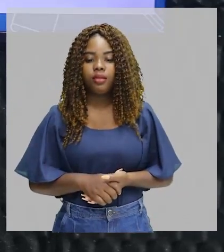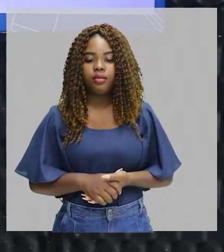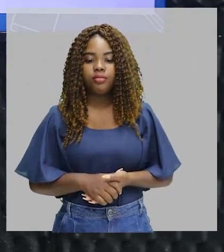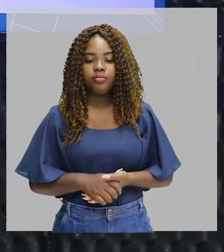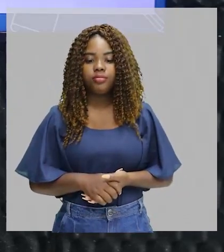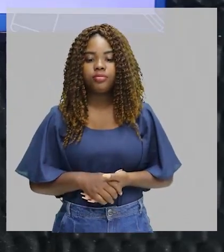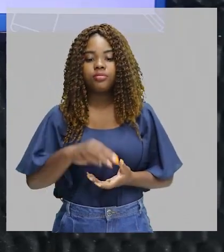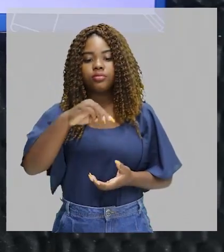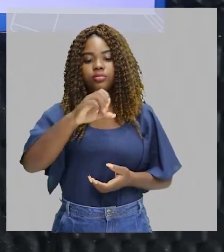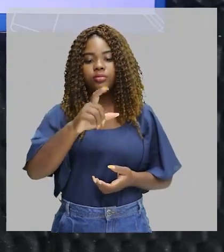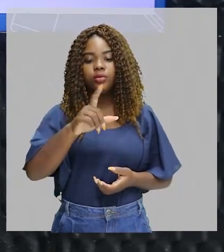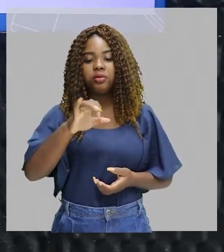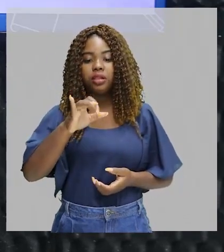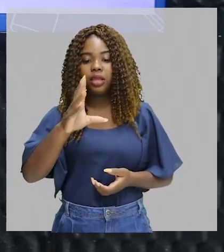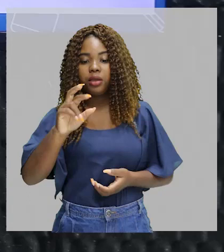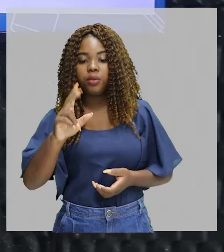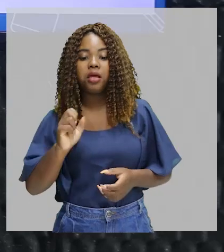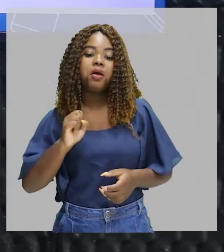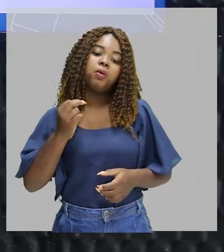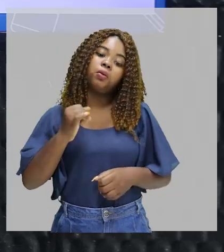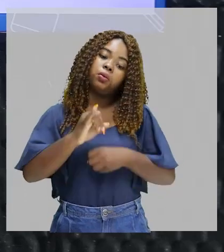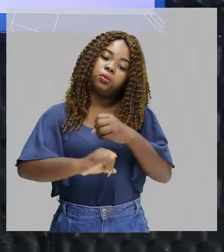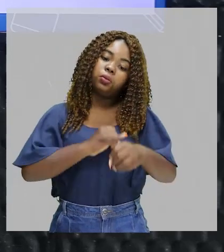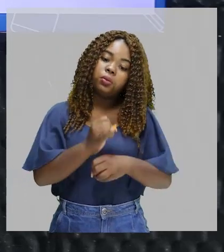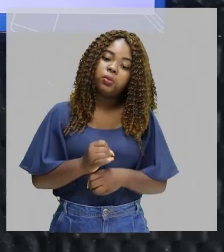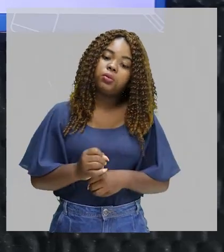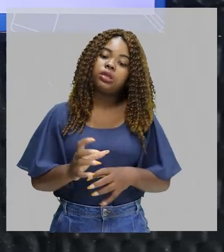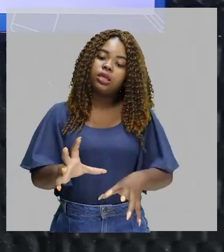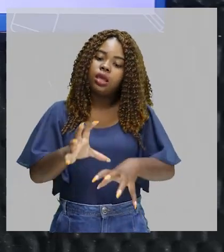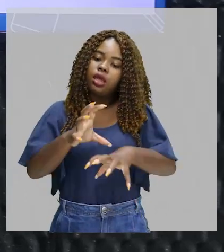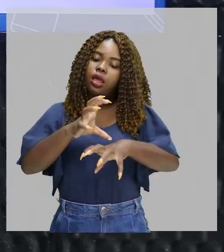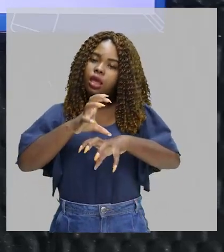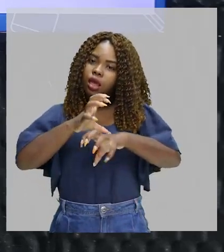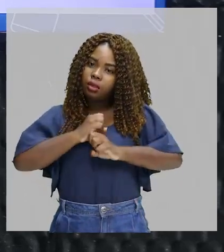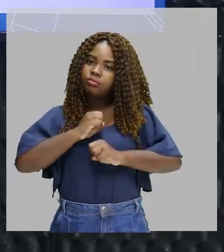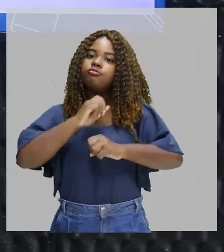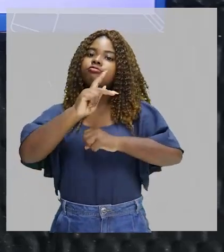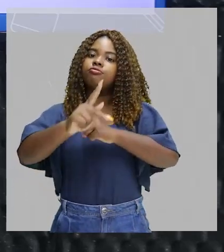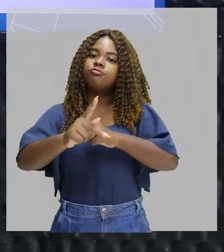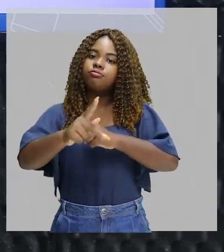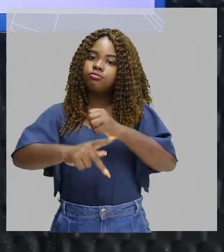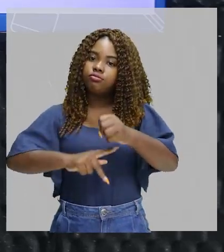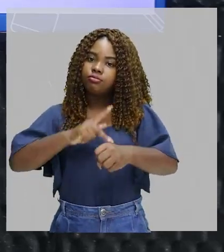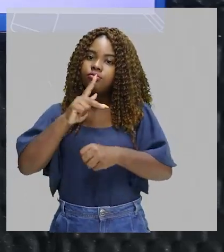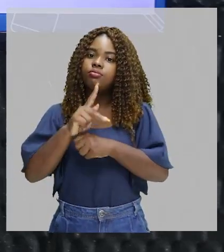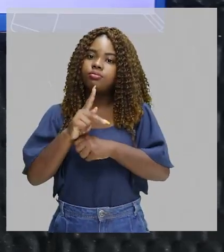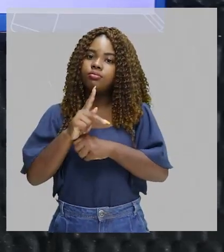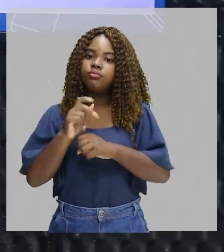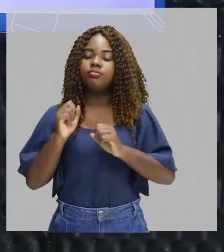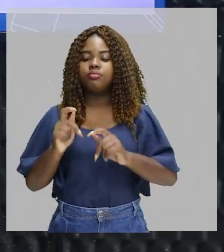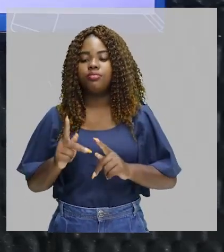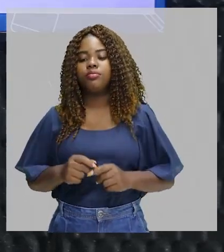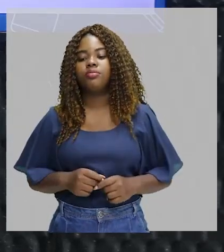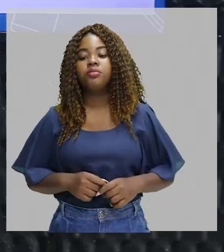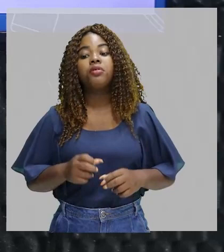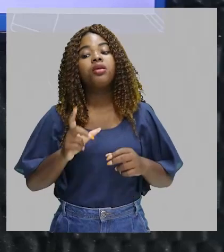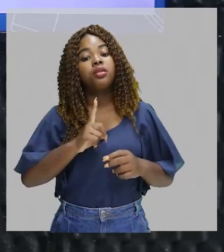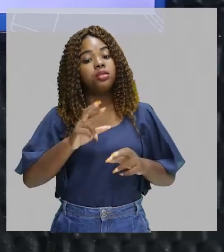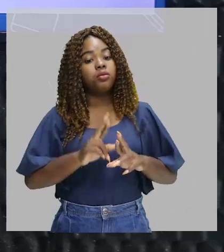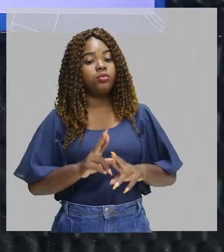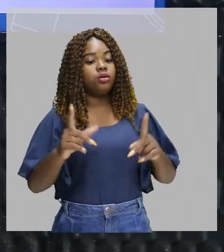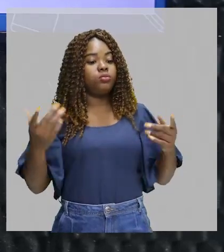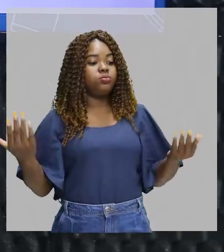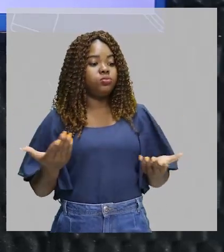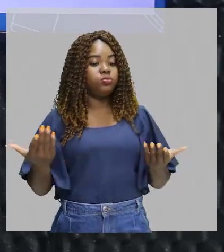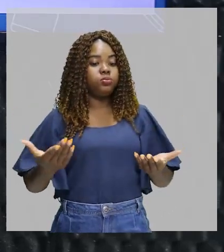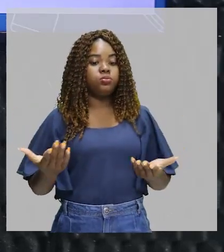química, molécula ou íon, capaz de receber prótons. Turminha, tem uma diferença agora,